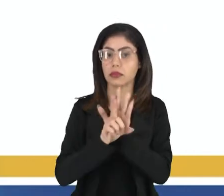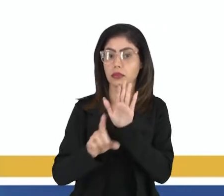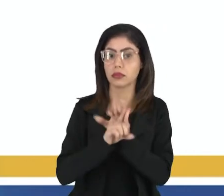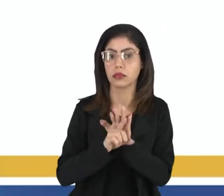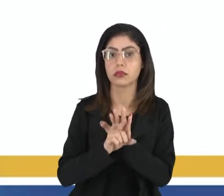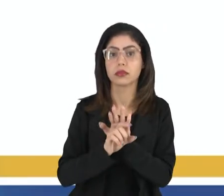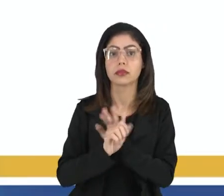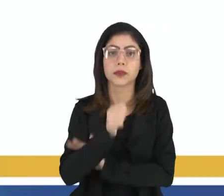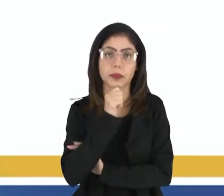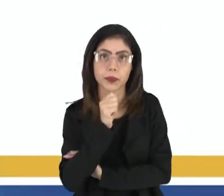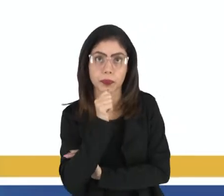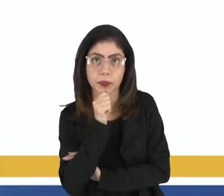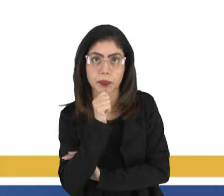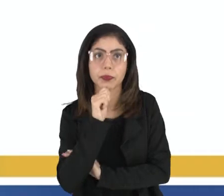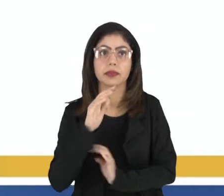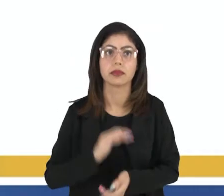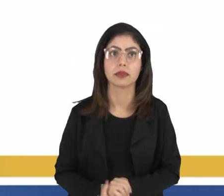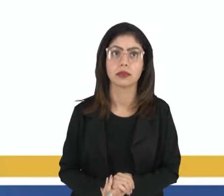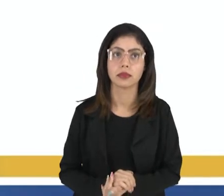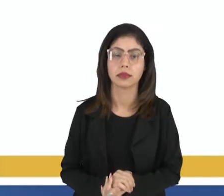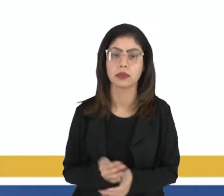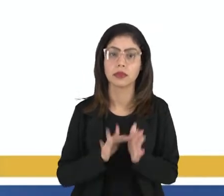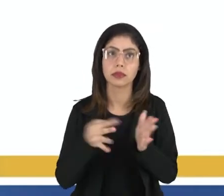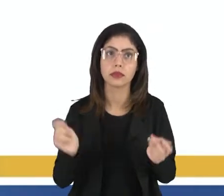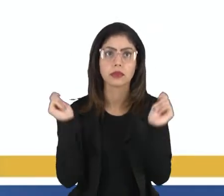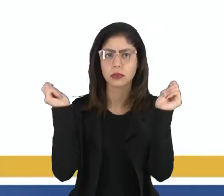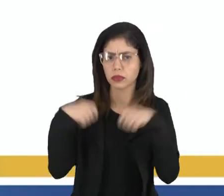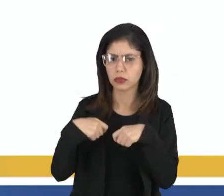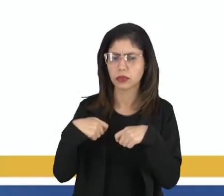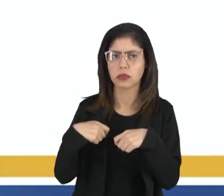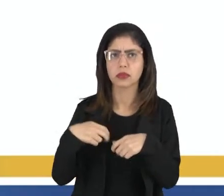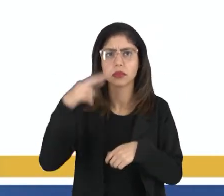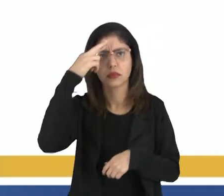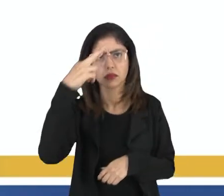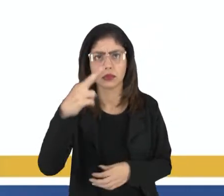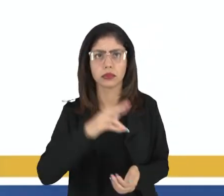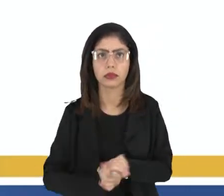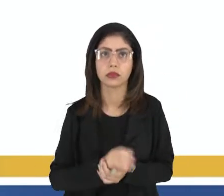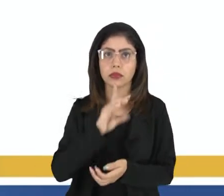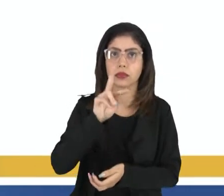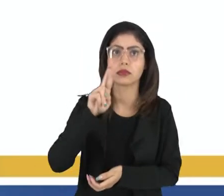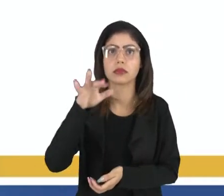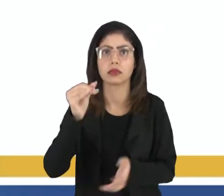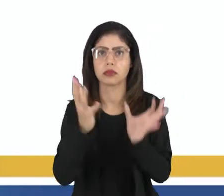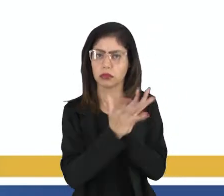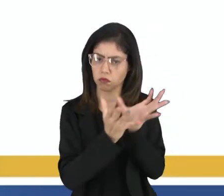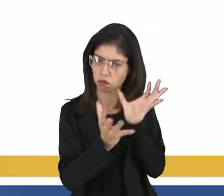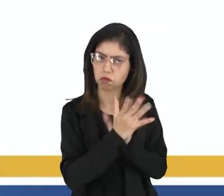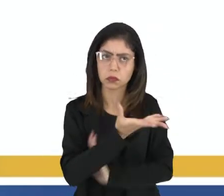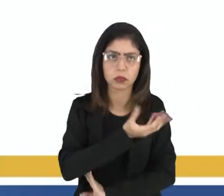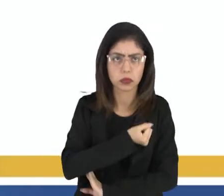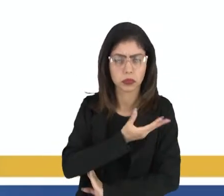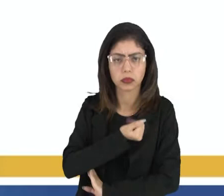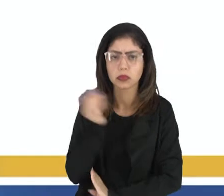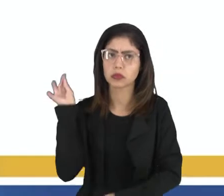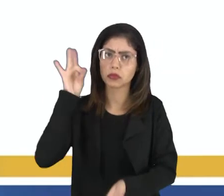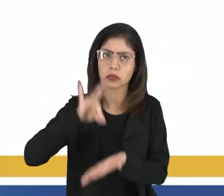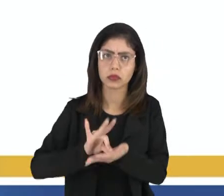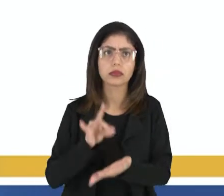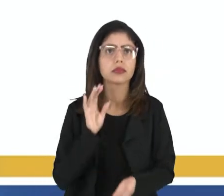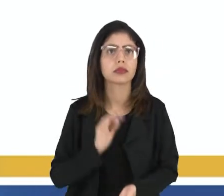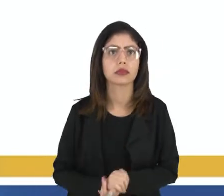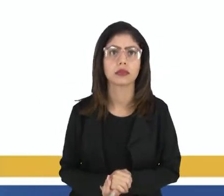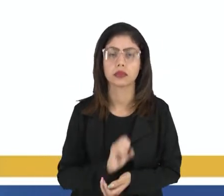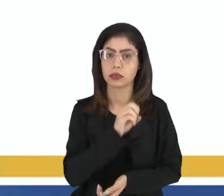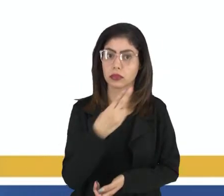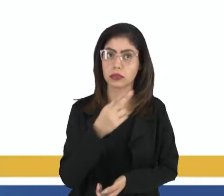Além da lei de formação, essa função possui domínio e contradomínio no conjunto dos